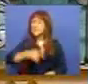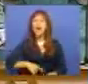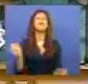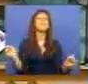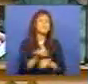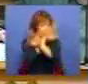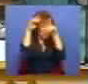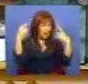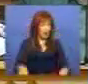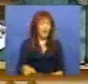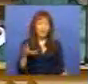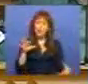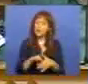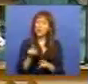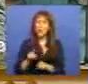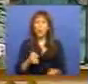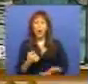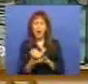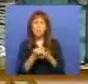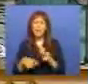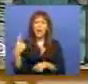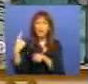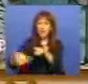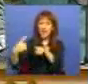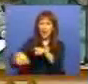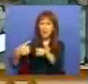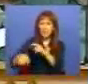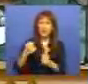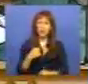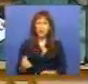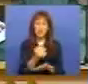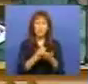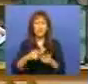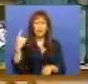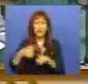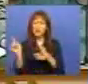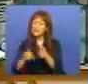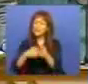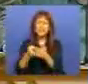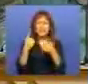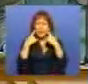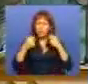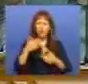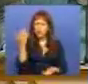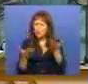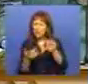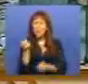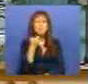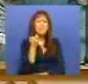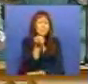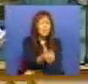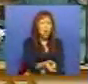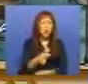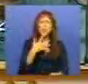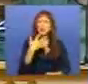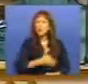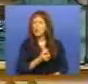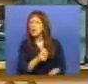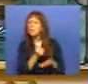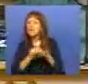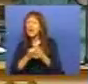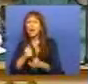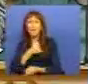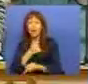muito claro no que diz respeito ao mercado de arrendamento. O mercado de arrendamento sempre representou uma proporção muito pequena no total do